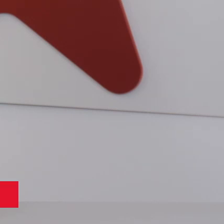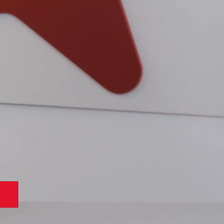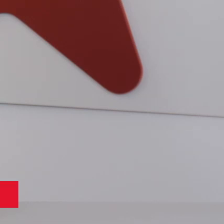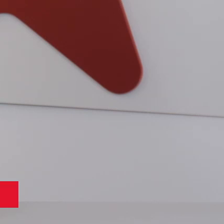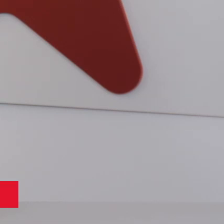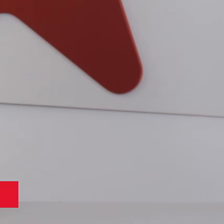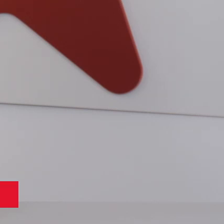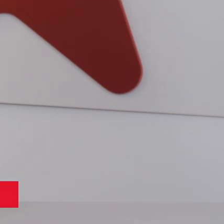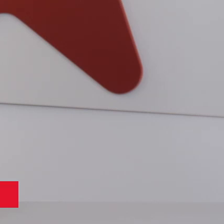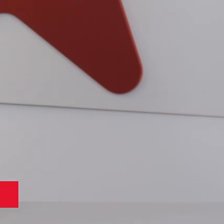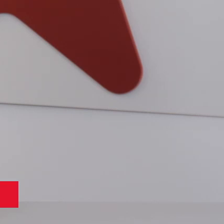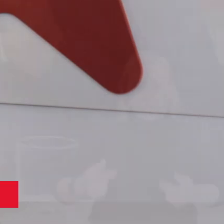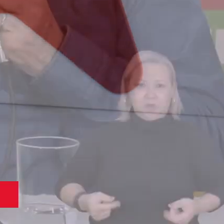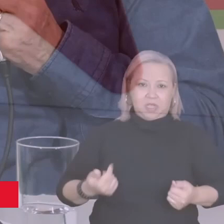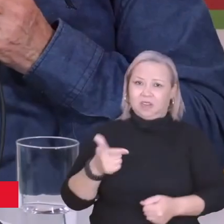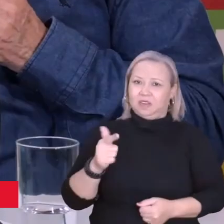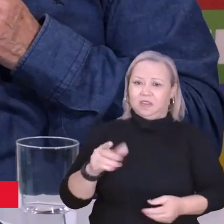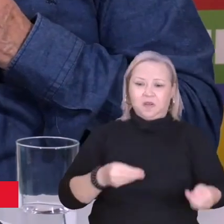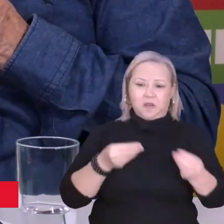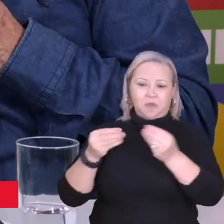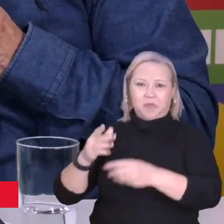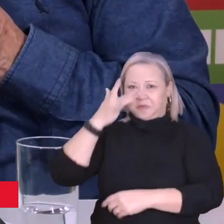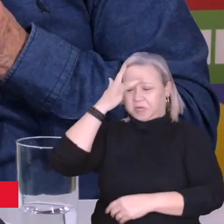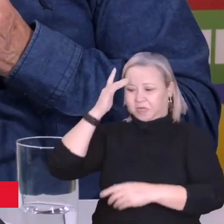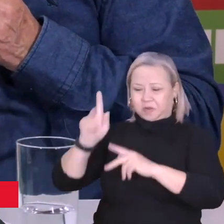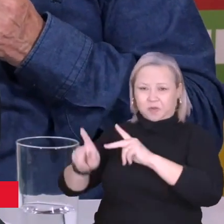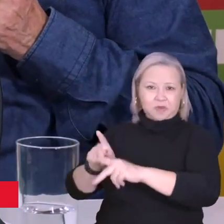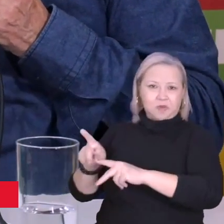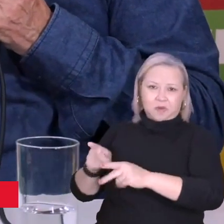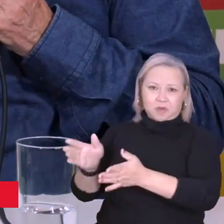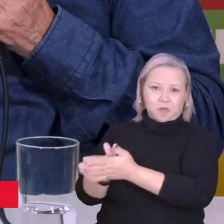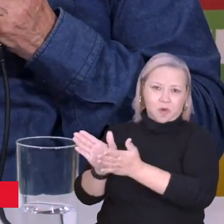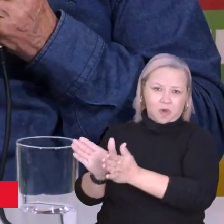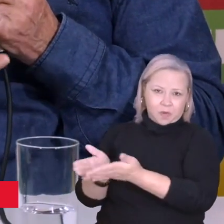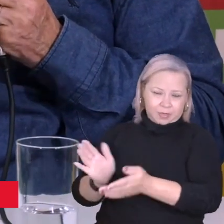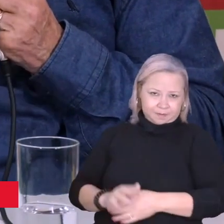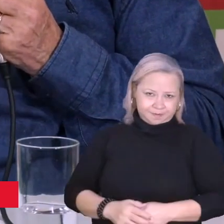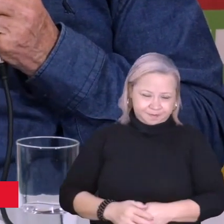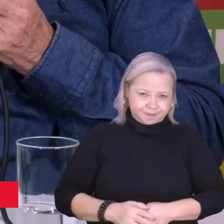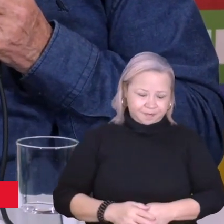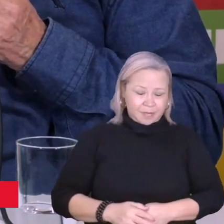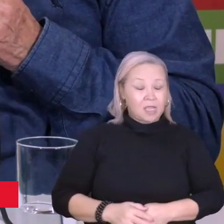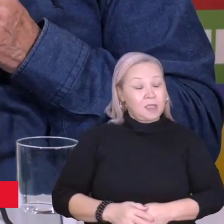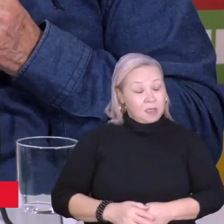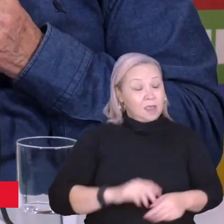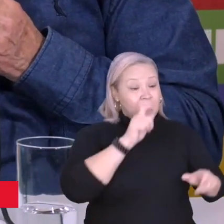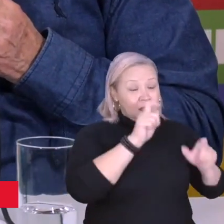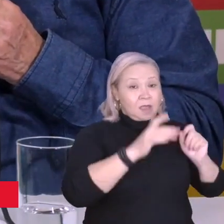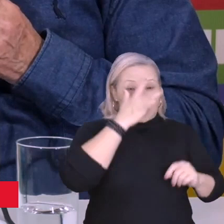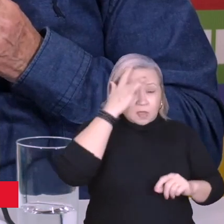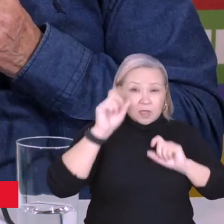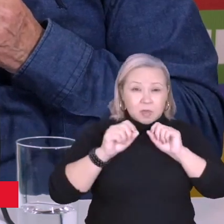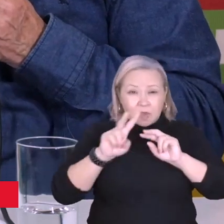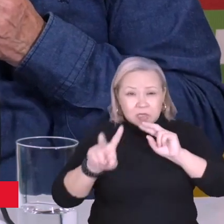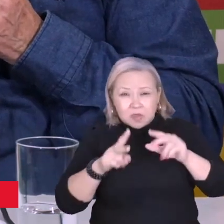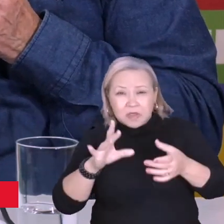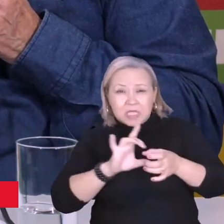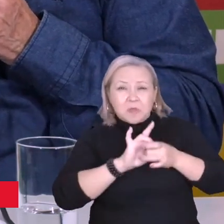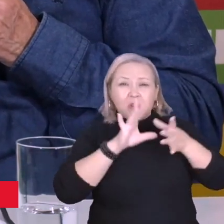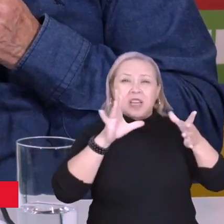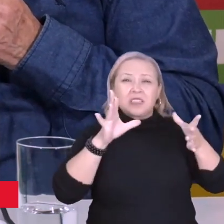Além dos fake news que estamos enfrentando. Isso não é bom para ninguém.